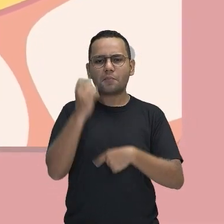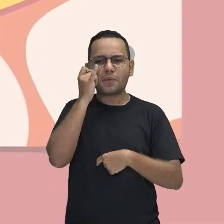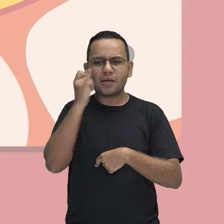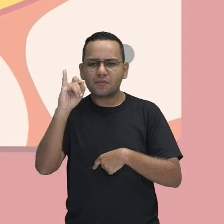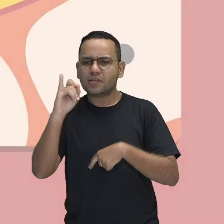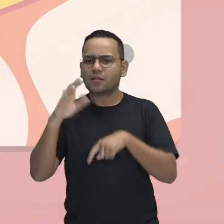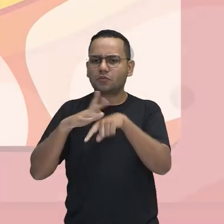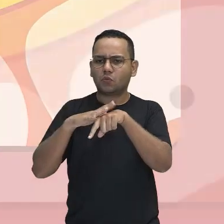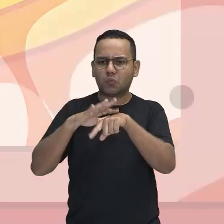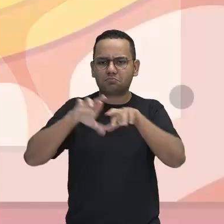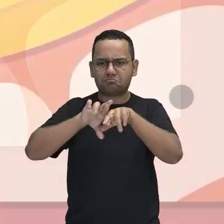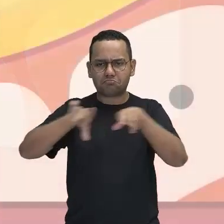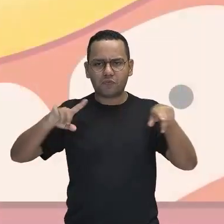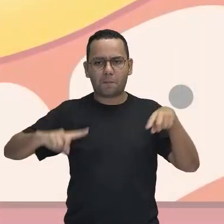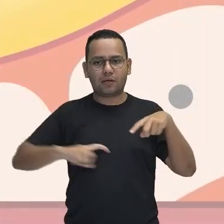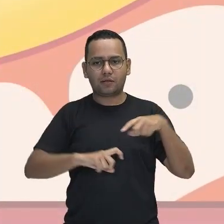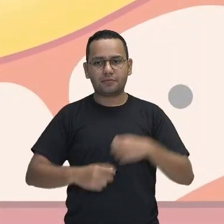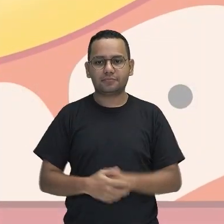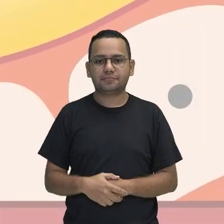nocivos.